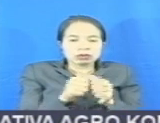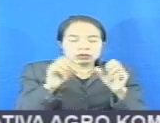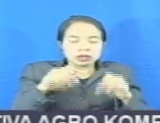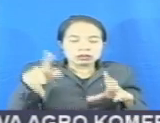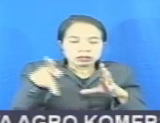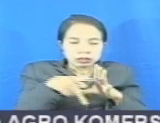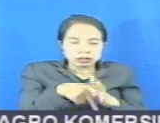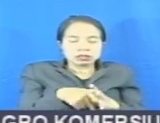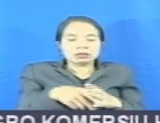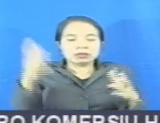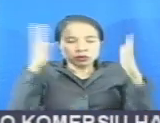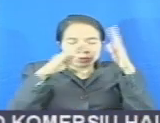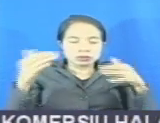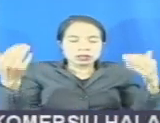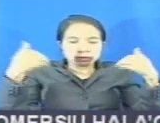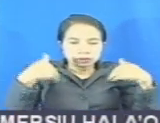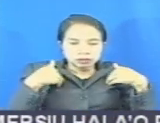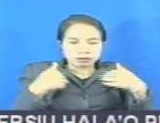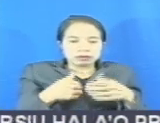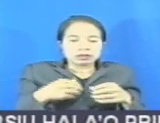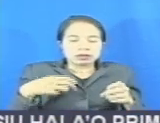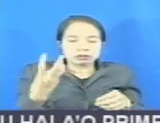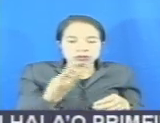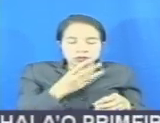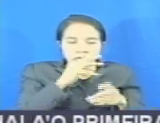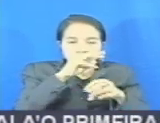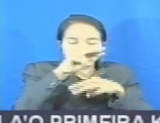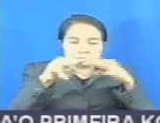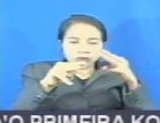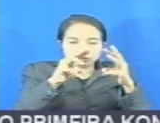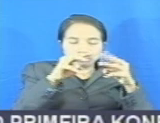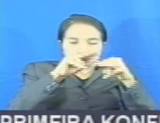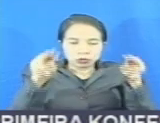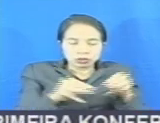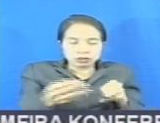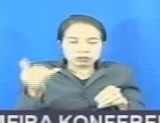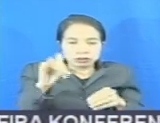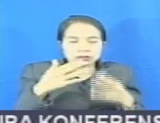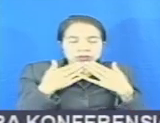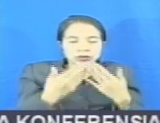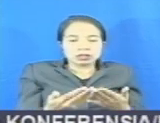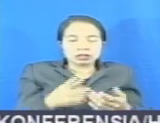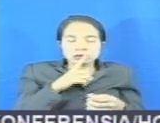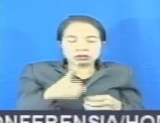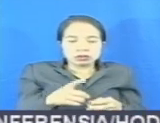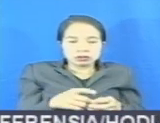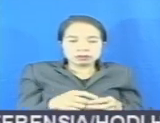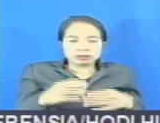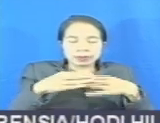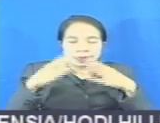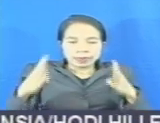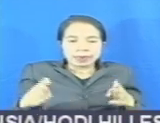situasi sernuwe semosu mai tania munisipi dile agar de tebes ba sekretario autoridade munisipi dile